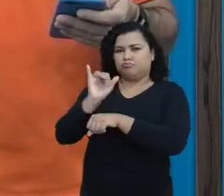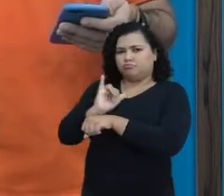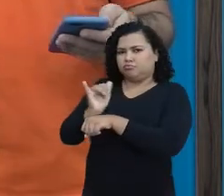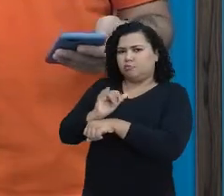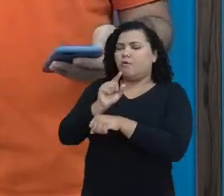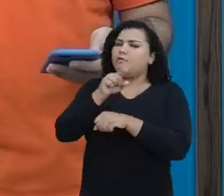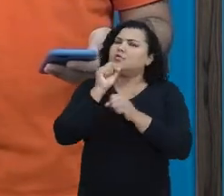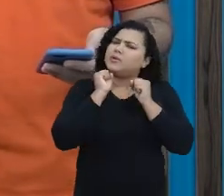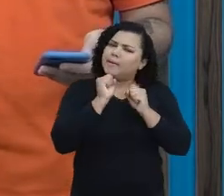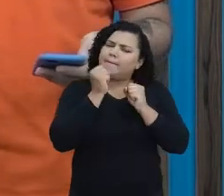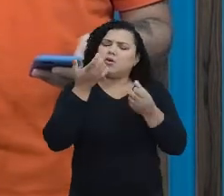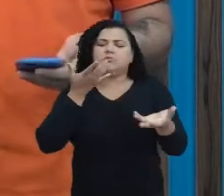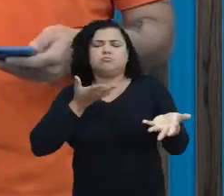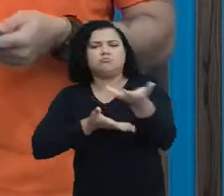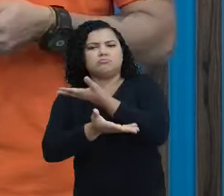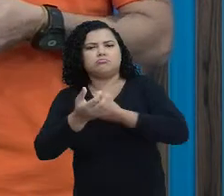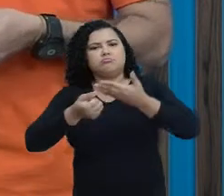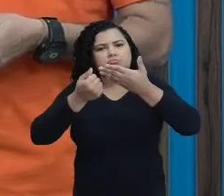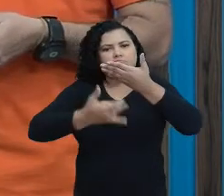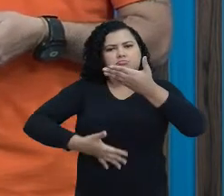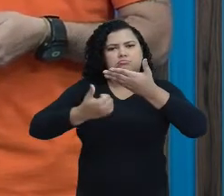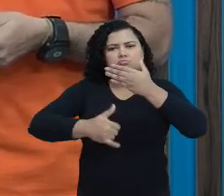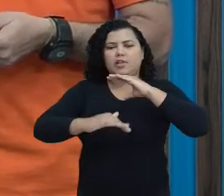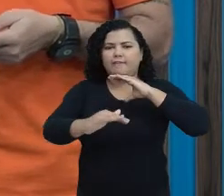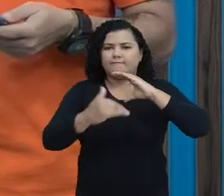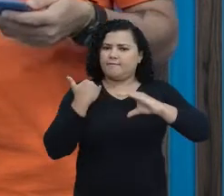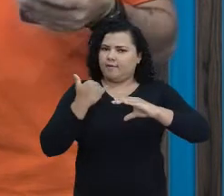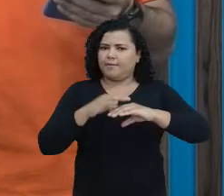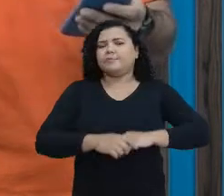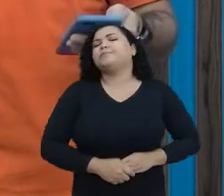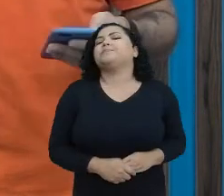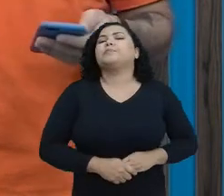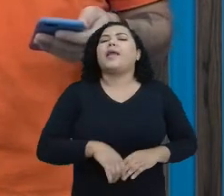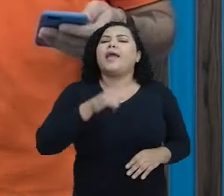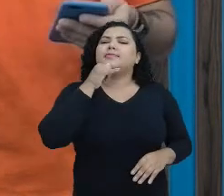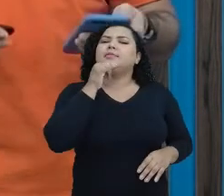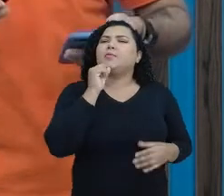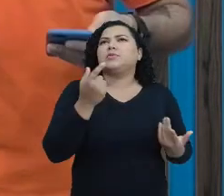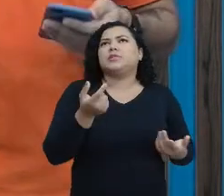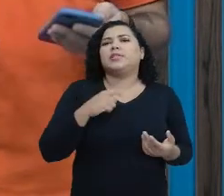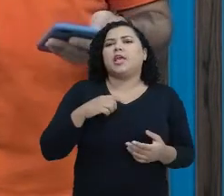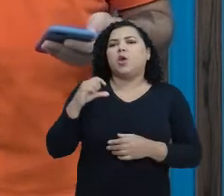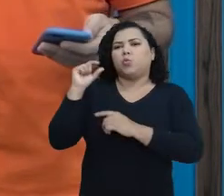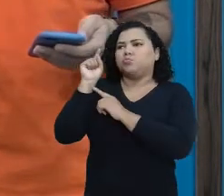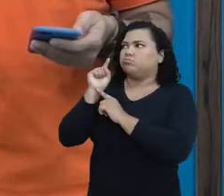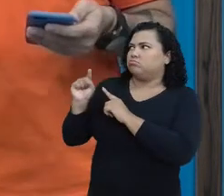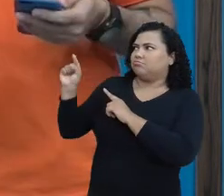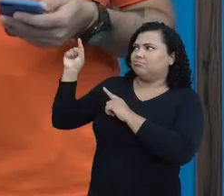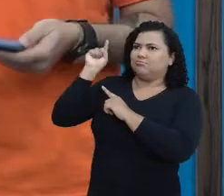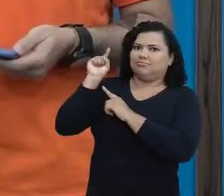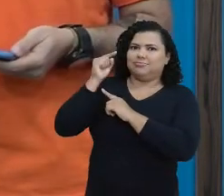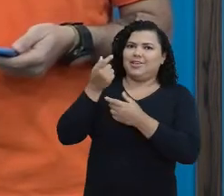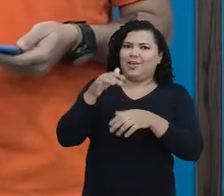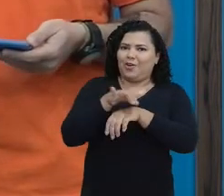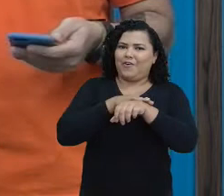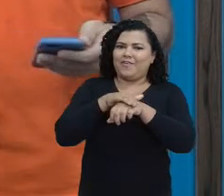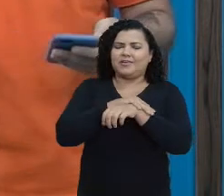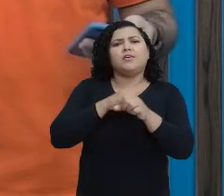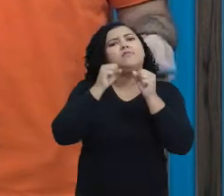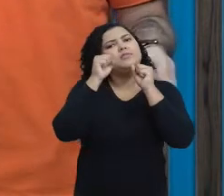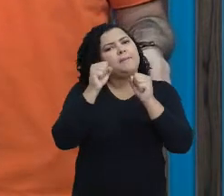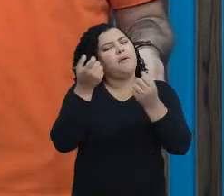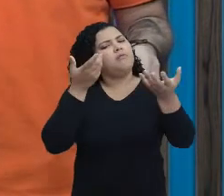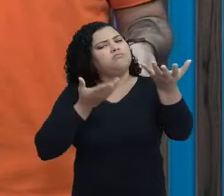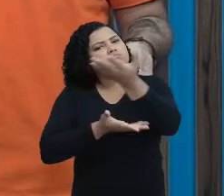entra em contato com a gente, tá certo? Toda vez que na aula aparecer o símbolo de chat, o símbolo de se comunicar, será aquele momento em que,